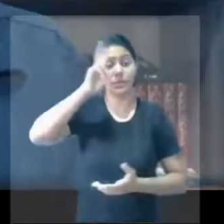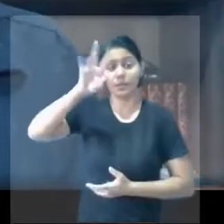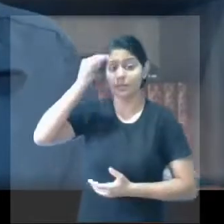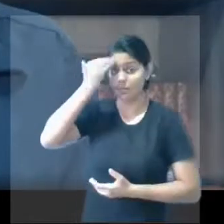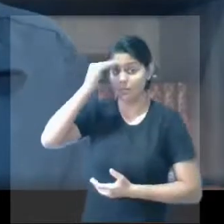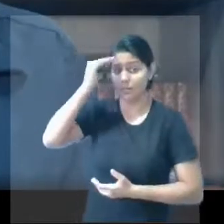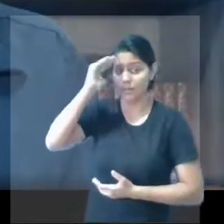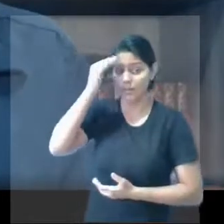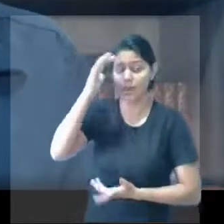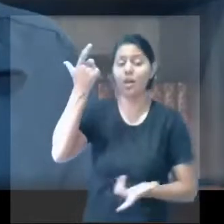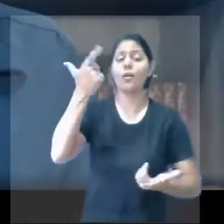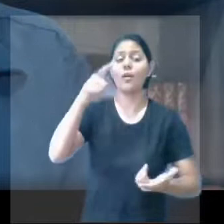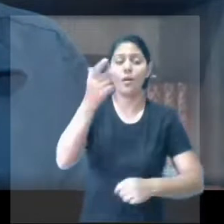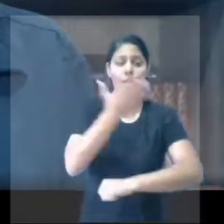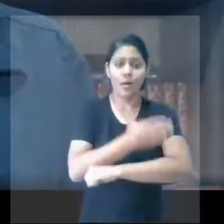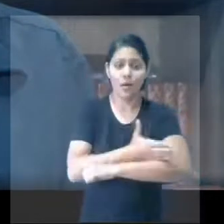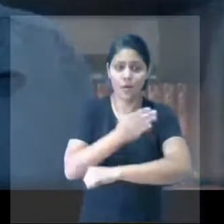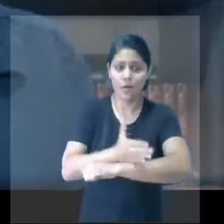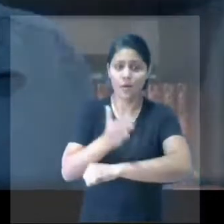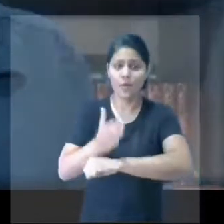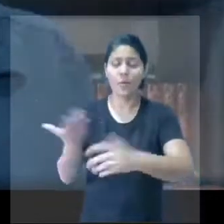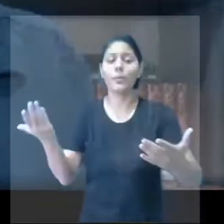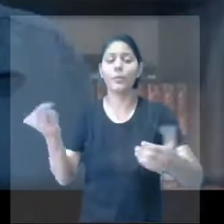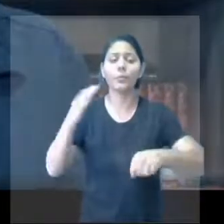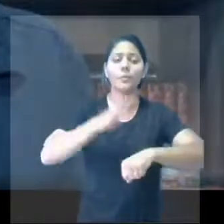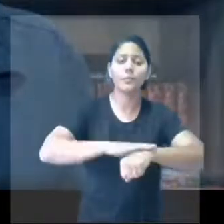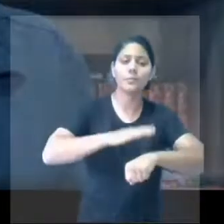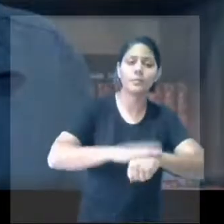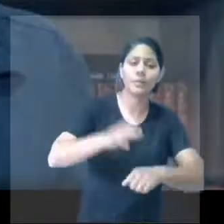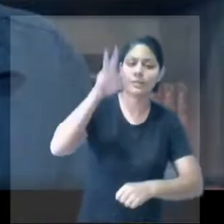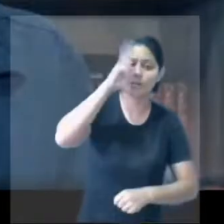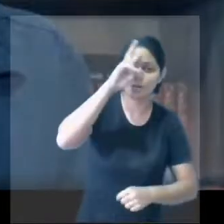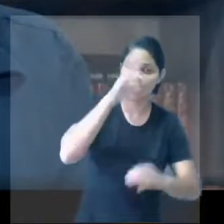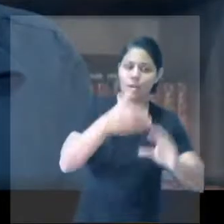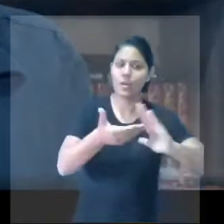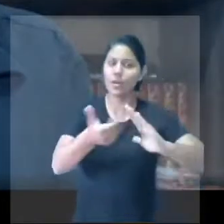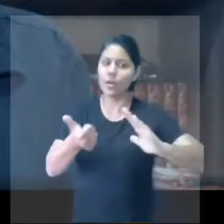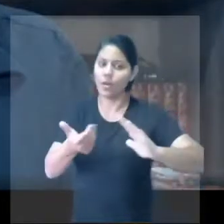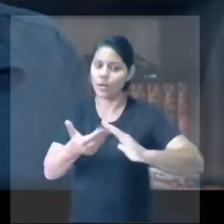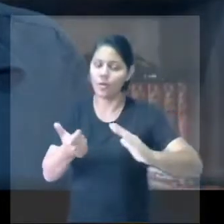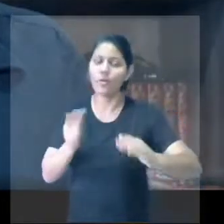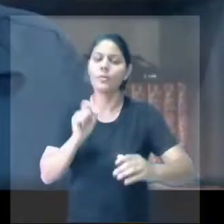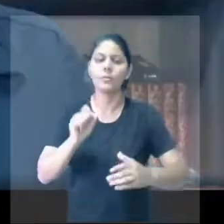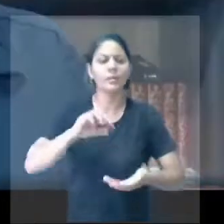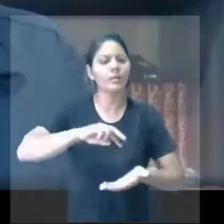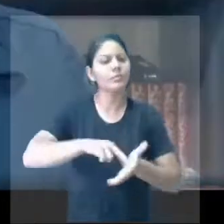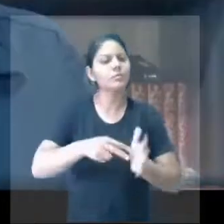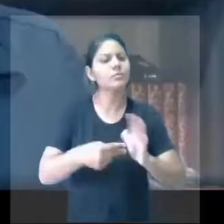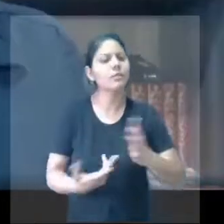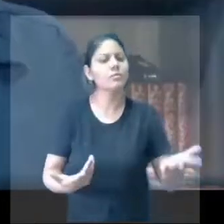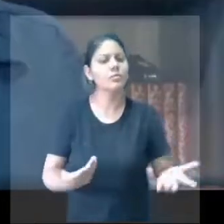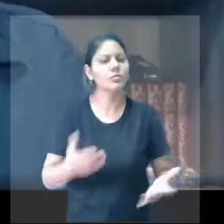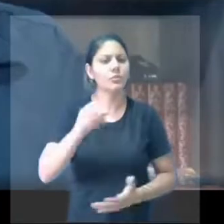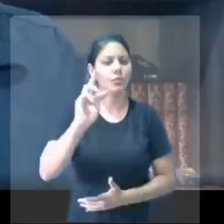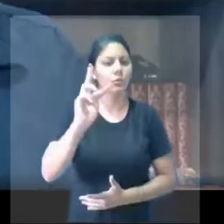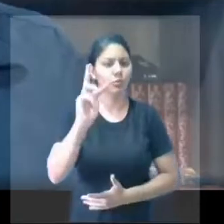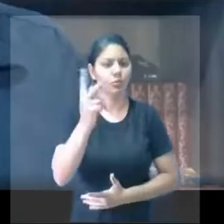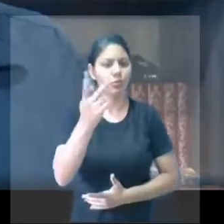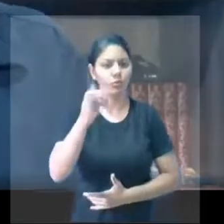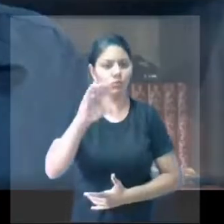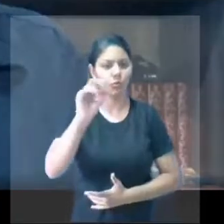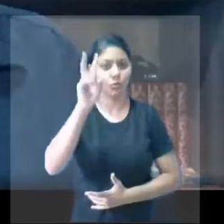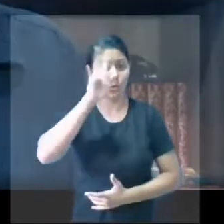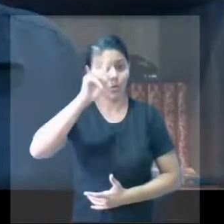daquela obra, depois partindo para se extrair daquela obra o que se entende em termos de historicidade. Há